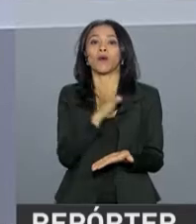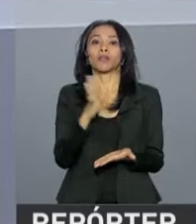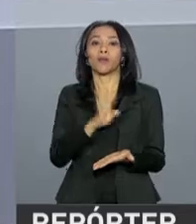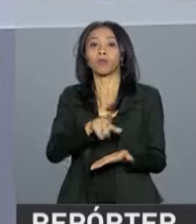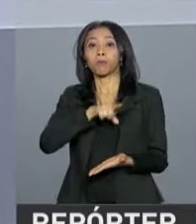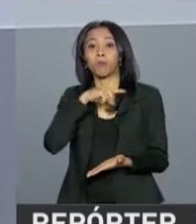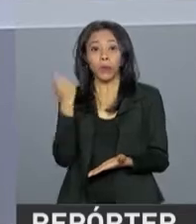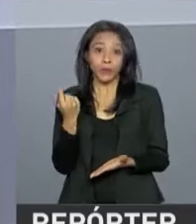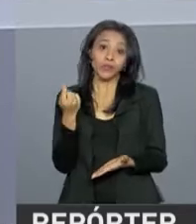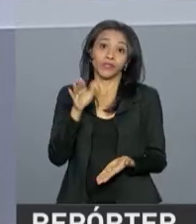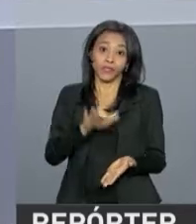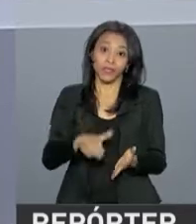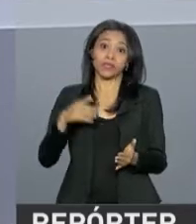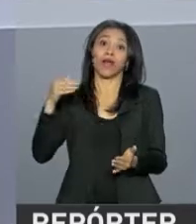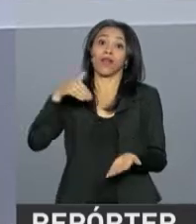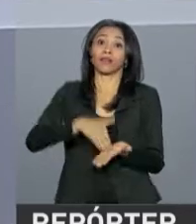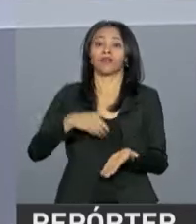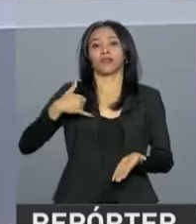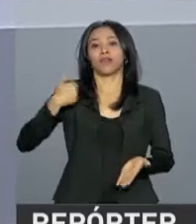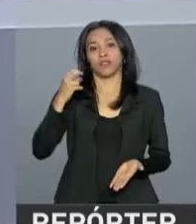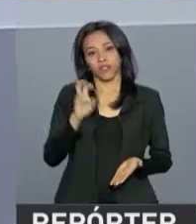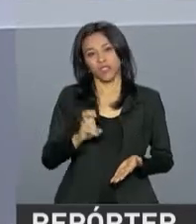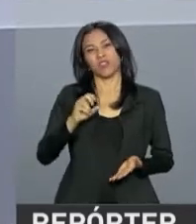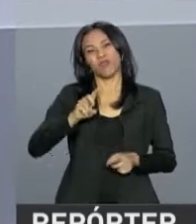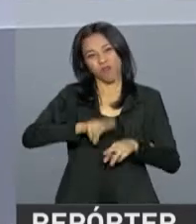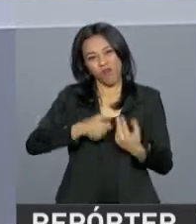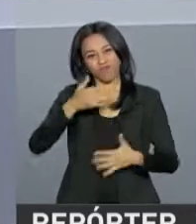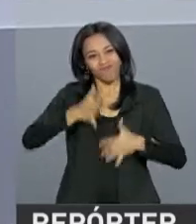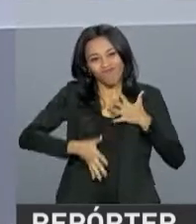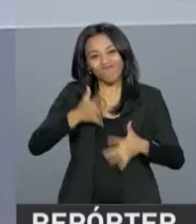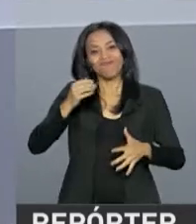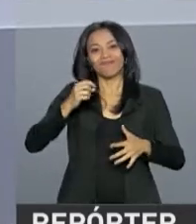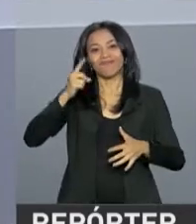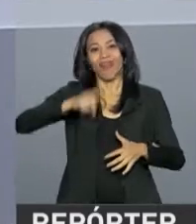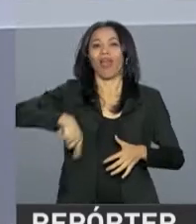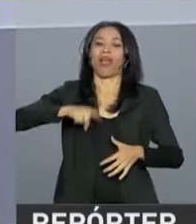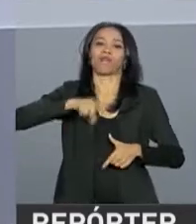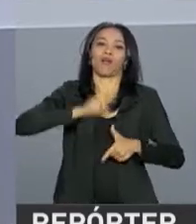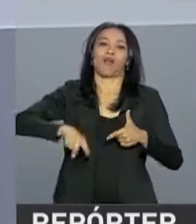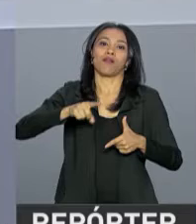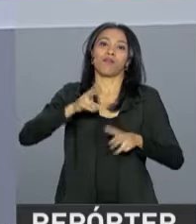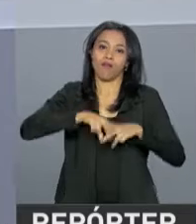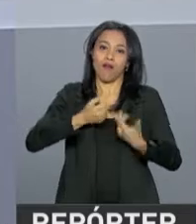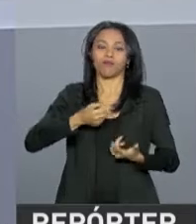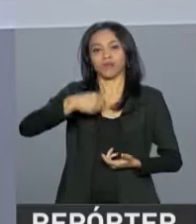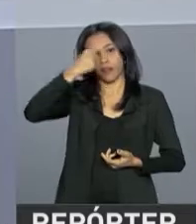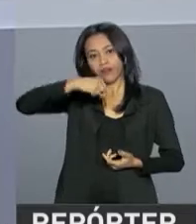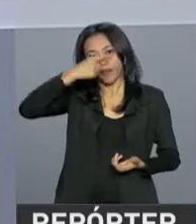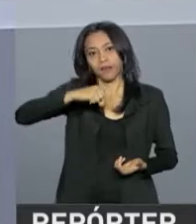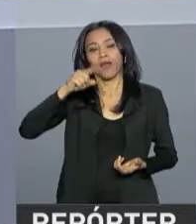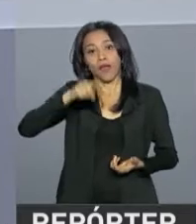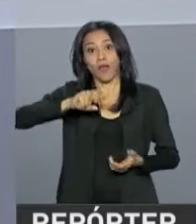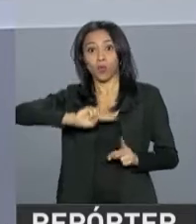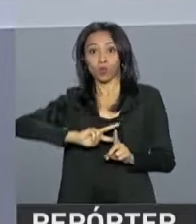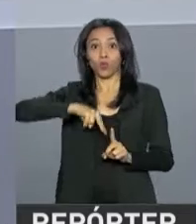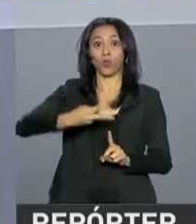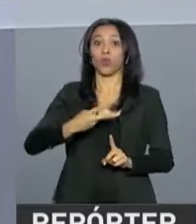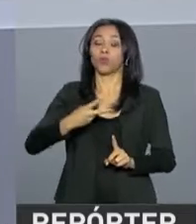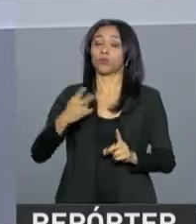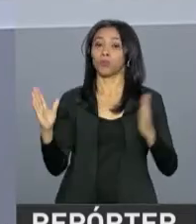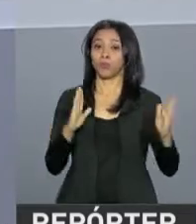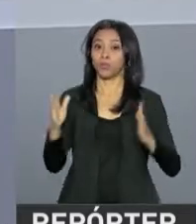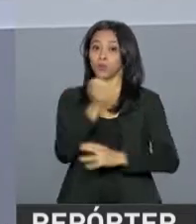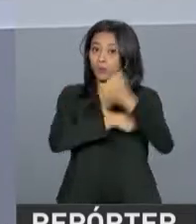de crianças com até 5 anos por complicações relacionadas à gripe. É mais que o dobro do mesmo período do ano passado, quando